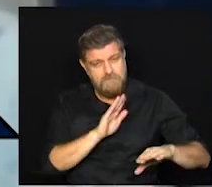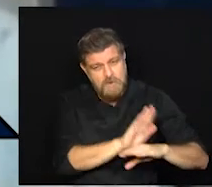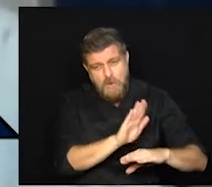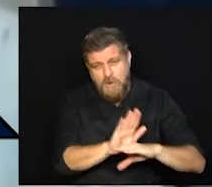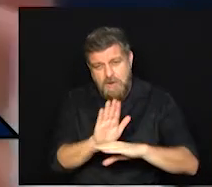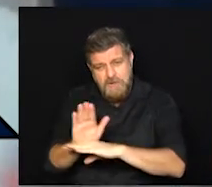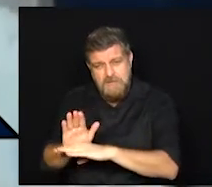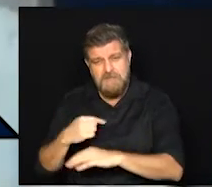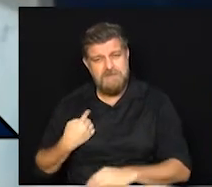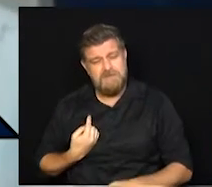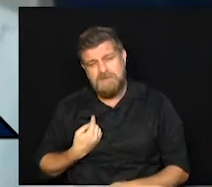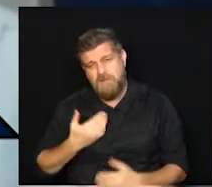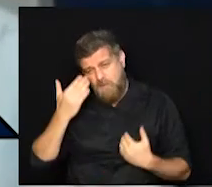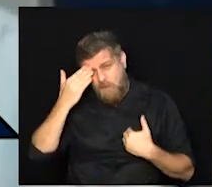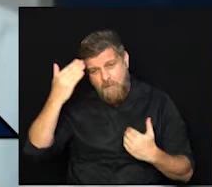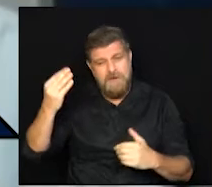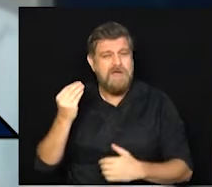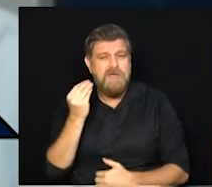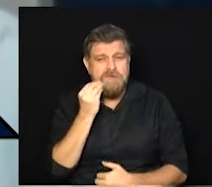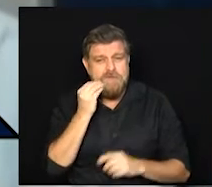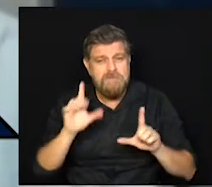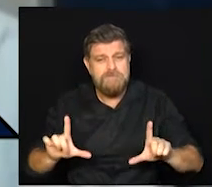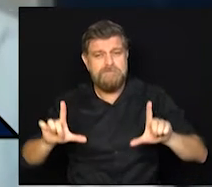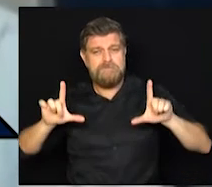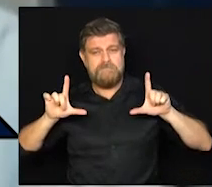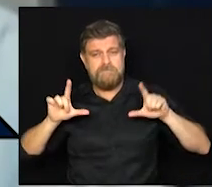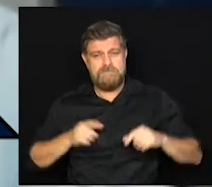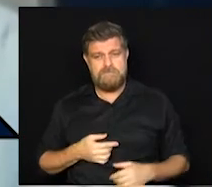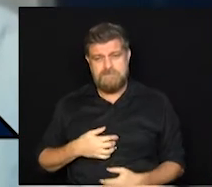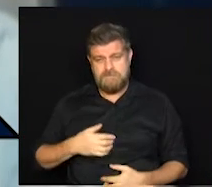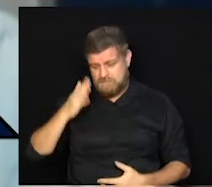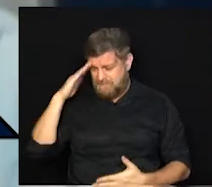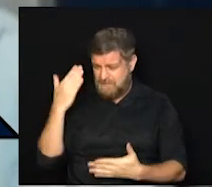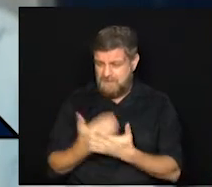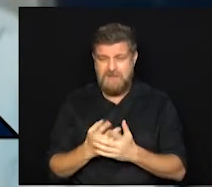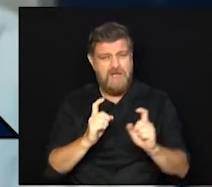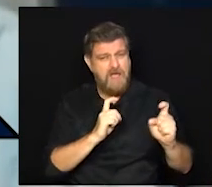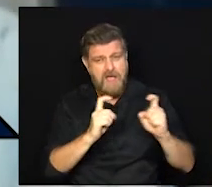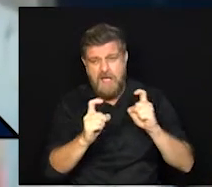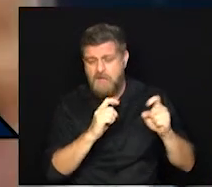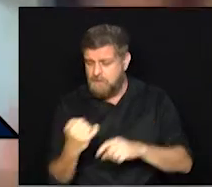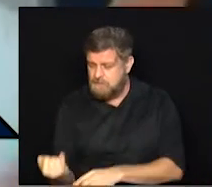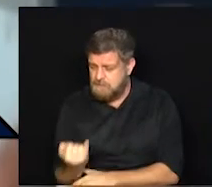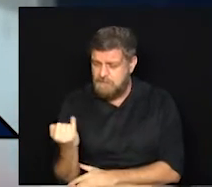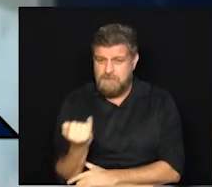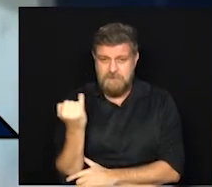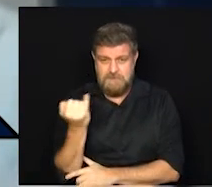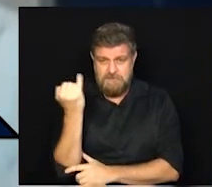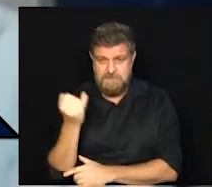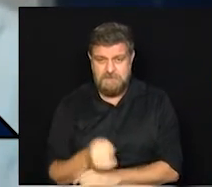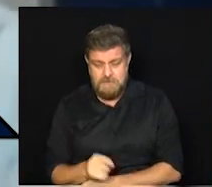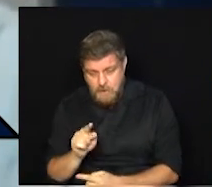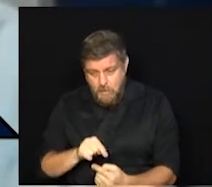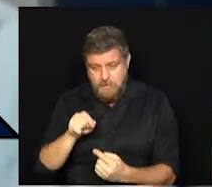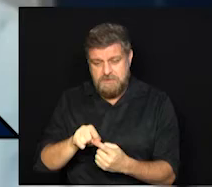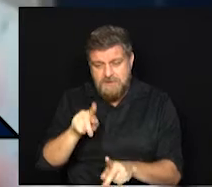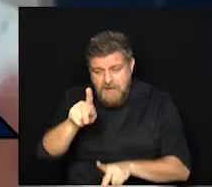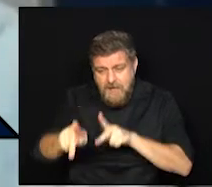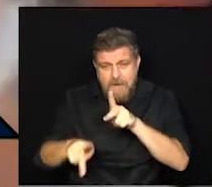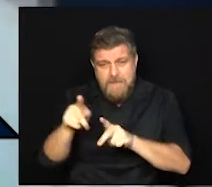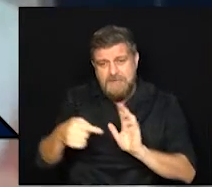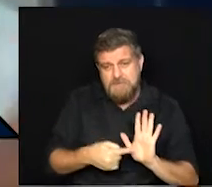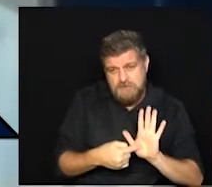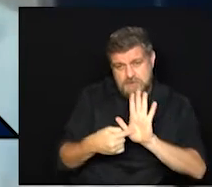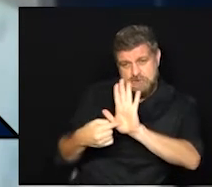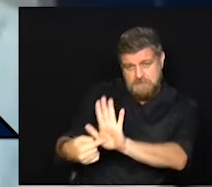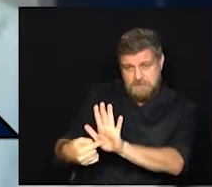oportunidade e tenho certeza que essas reuniões serão bastante relevantes, até para sinalizar para as pessoas que